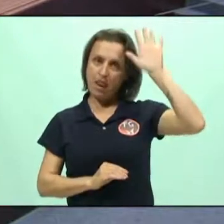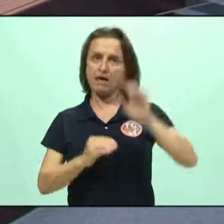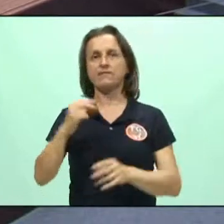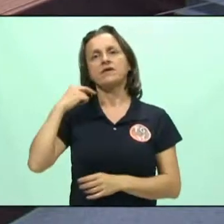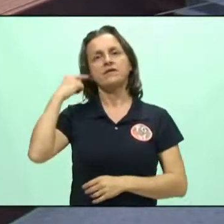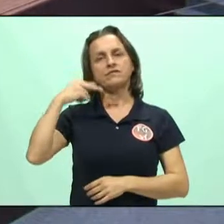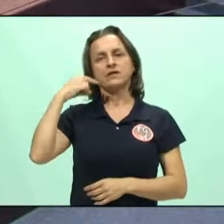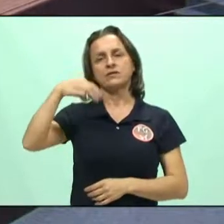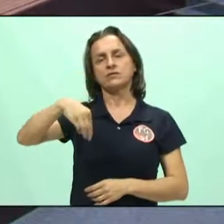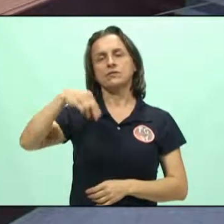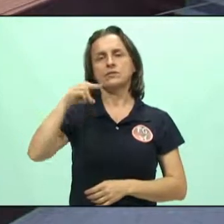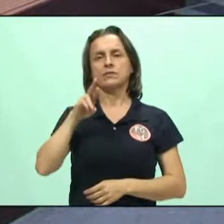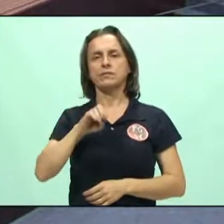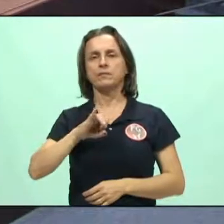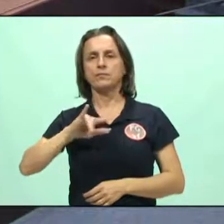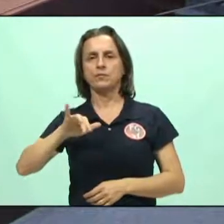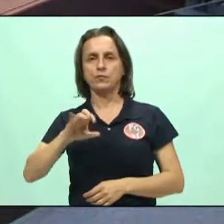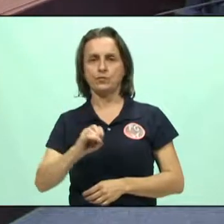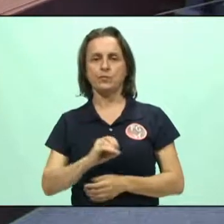Vereador